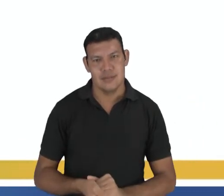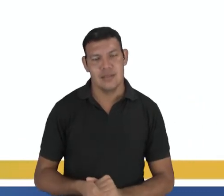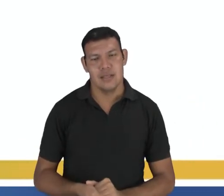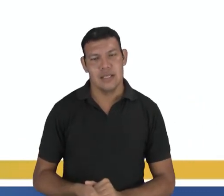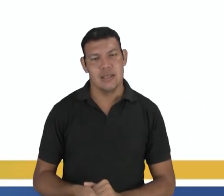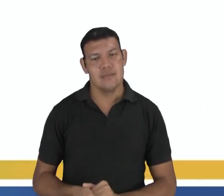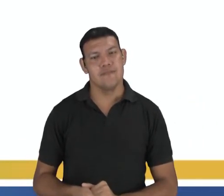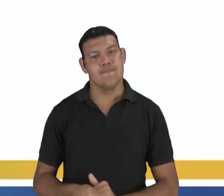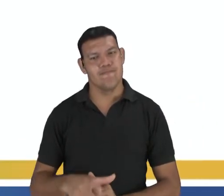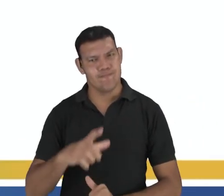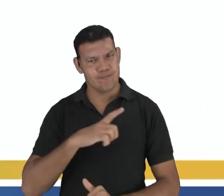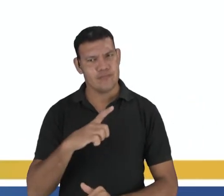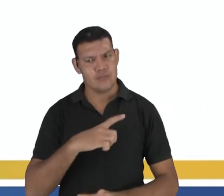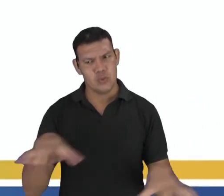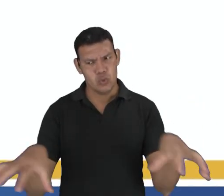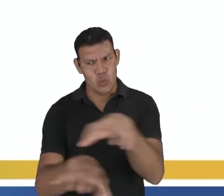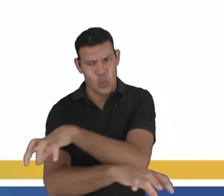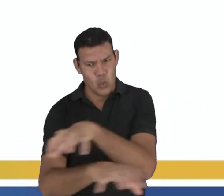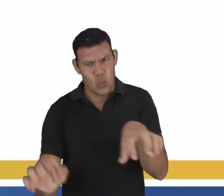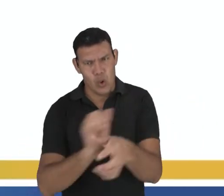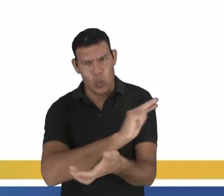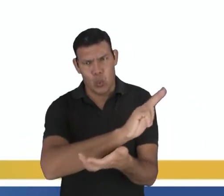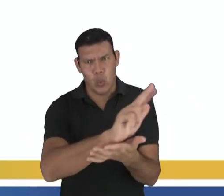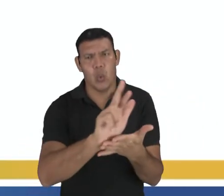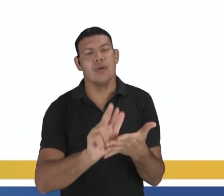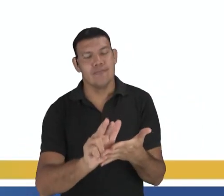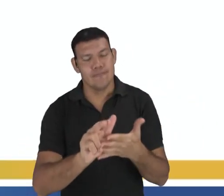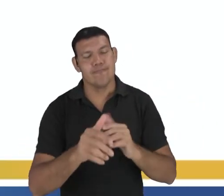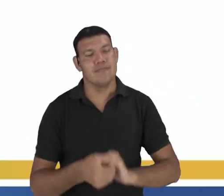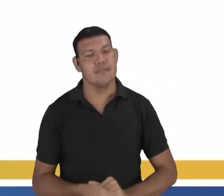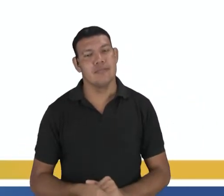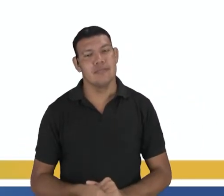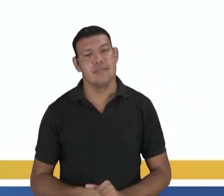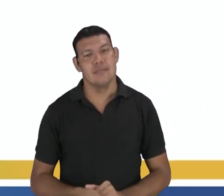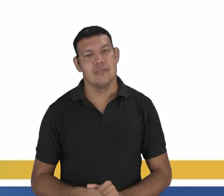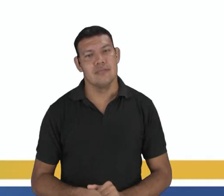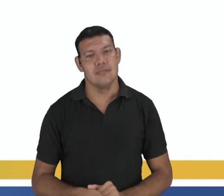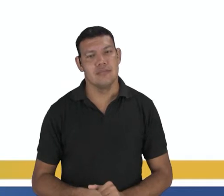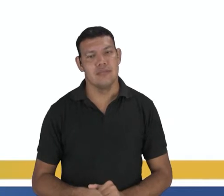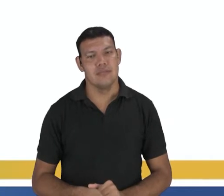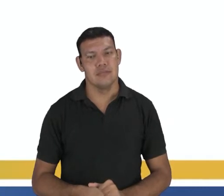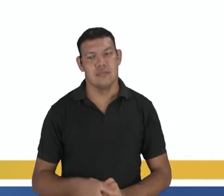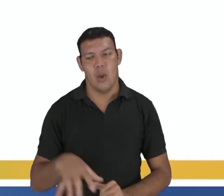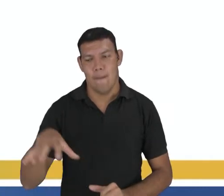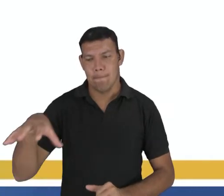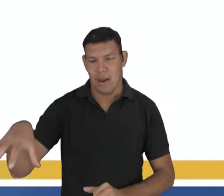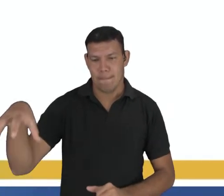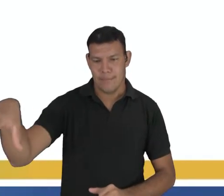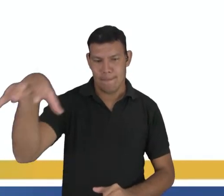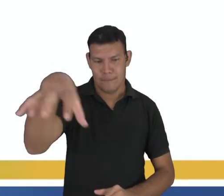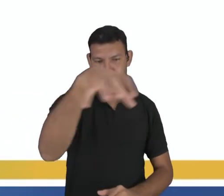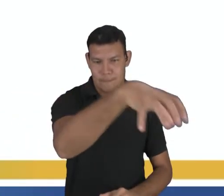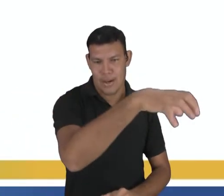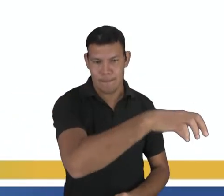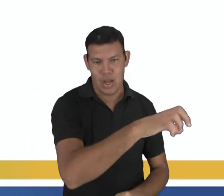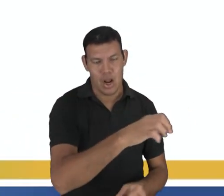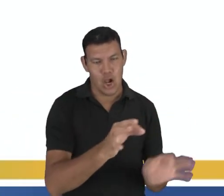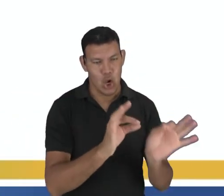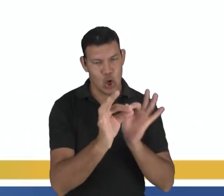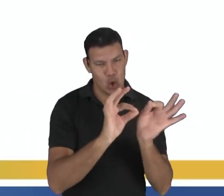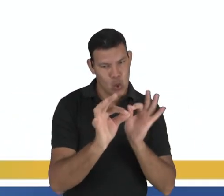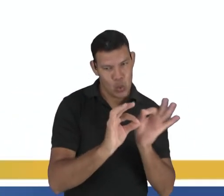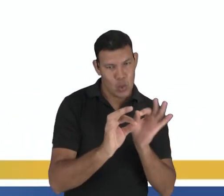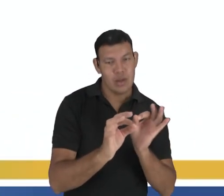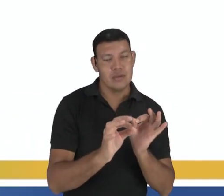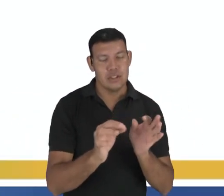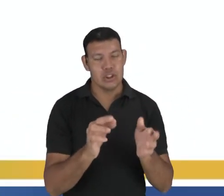parte de muitos ecossistemas, certo? Existem muitos ecossistemas, então em cada determinado território vai ser uma forma de organização, uma